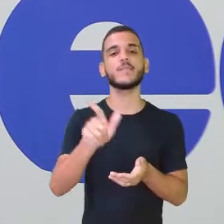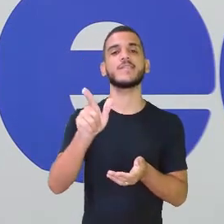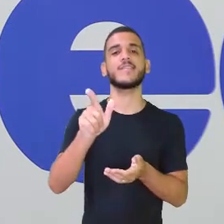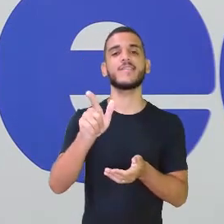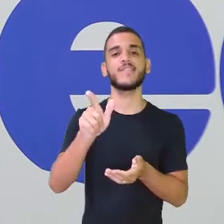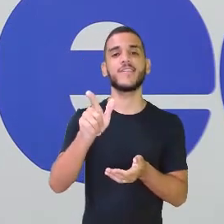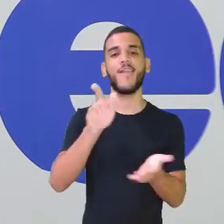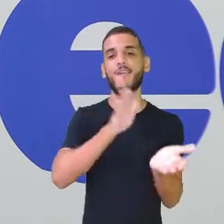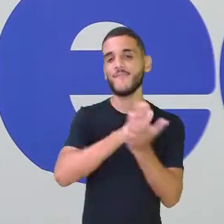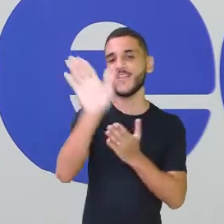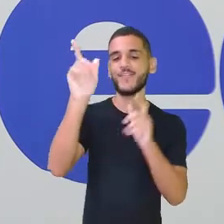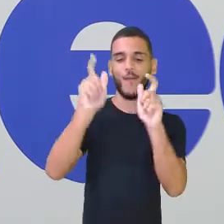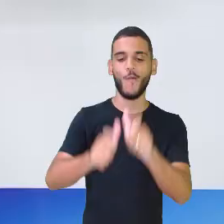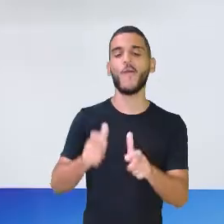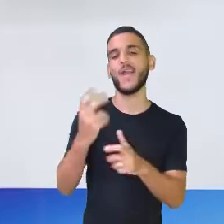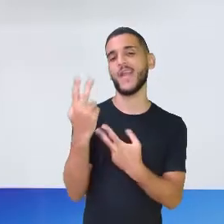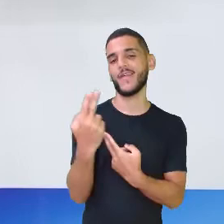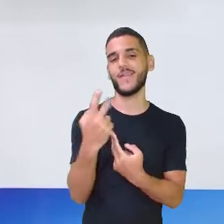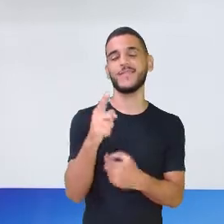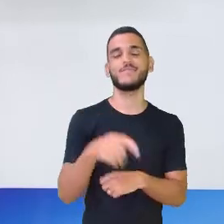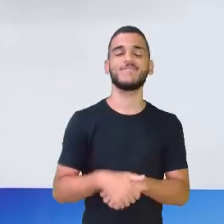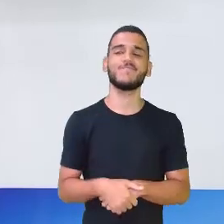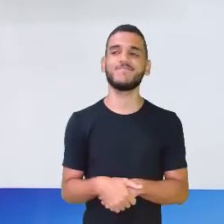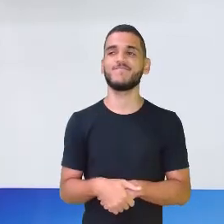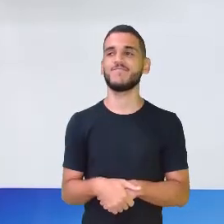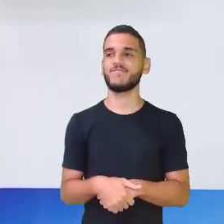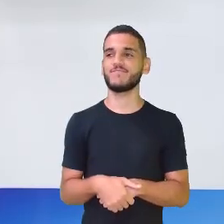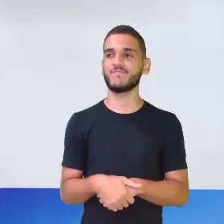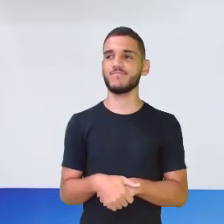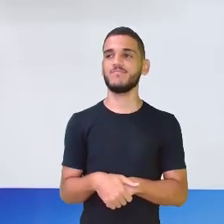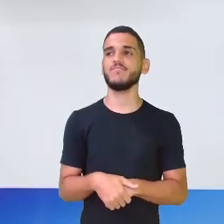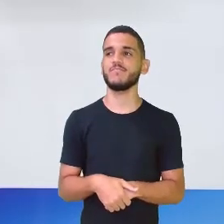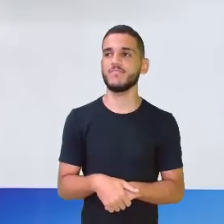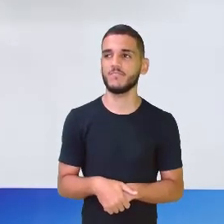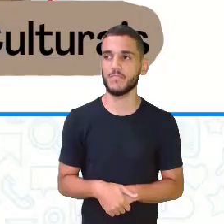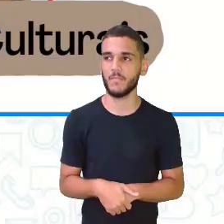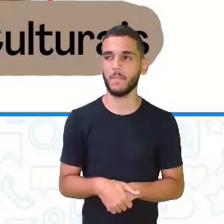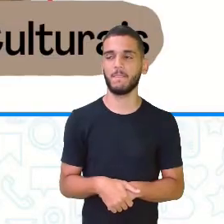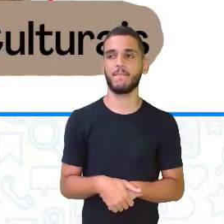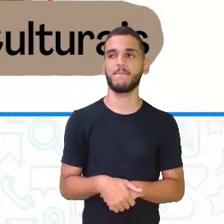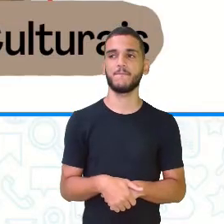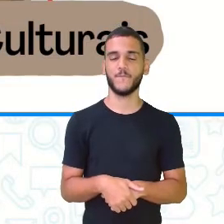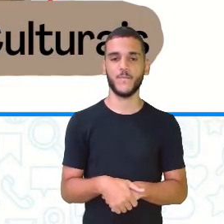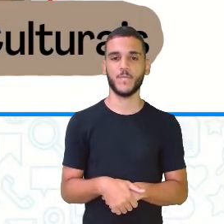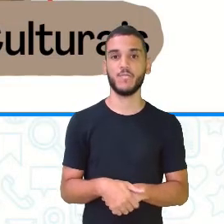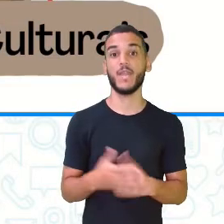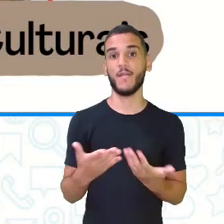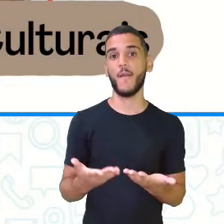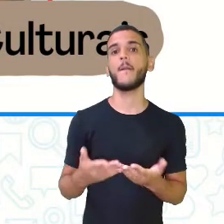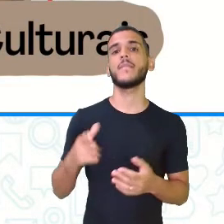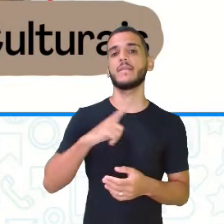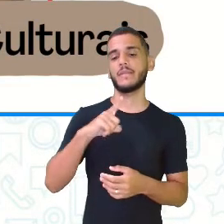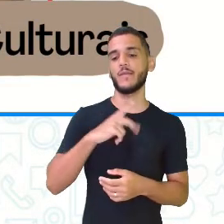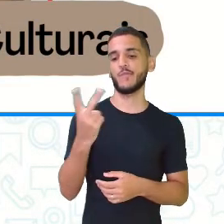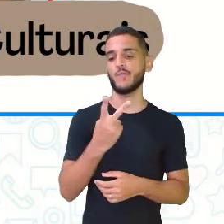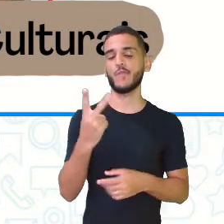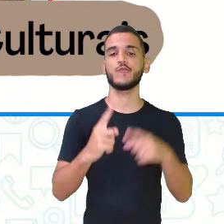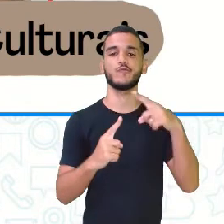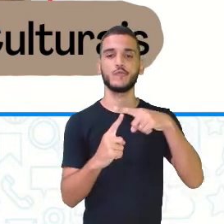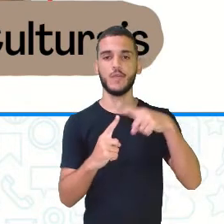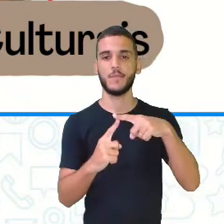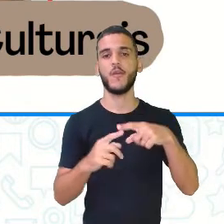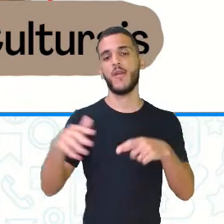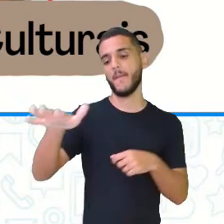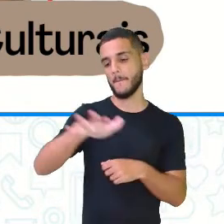como esse. Ah, vai estar certo, professora Kedma. Essas paisagens, gente, elas variam entre as paisagens naturais e as